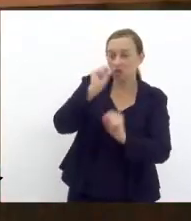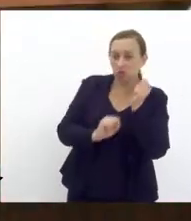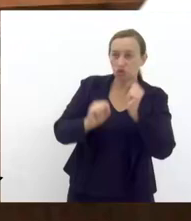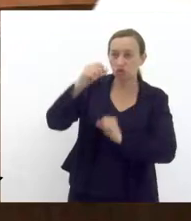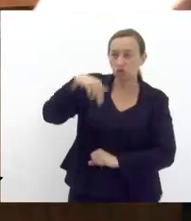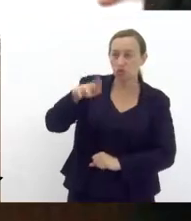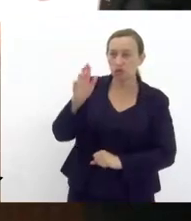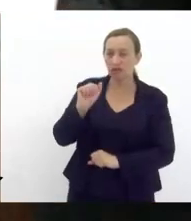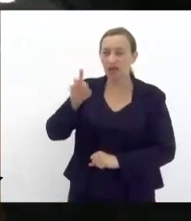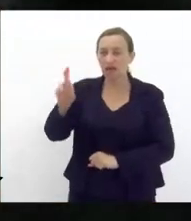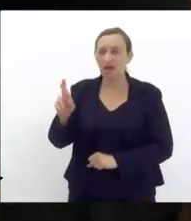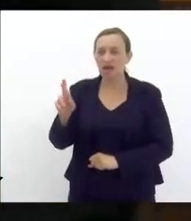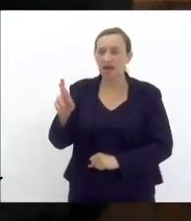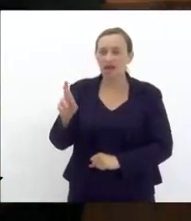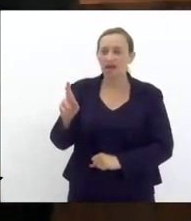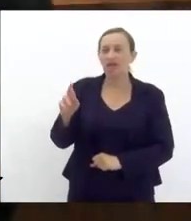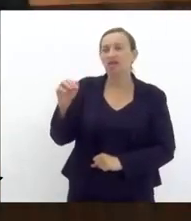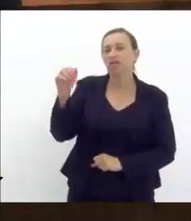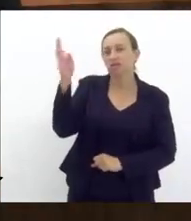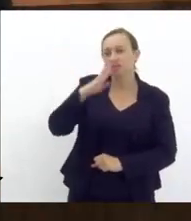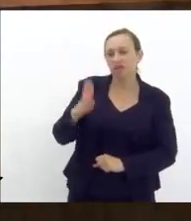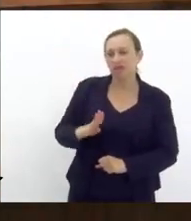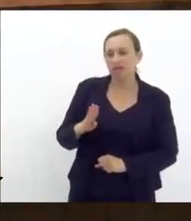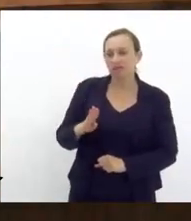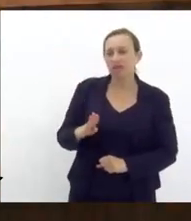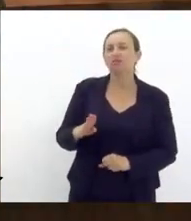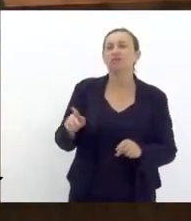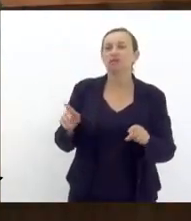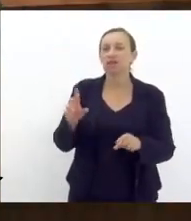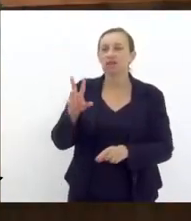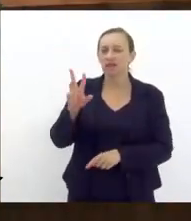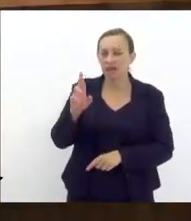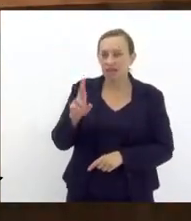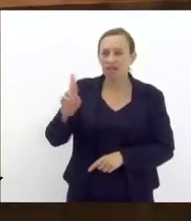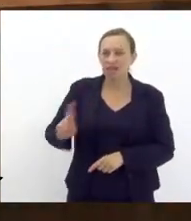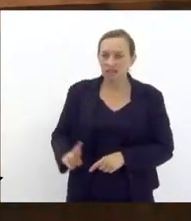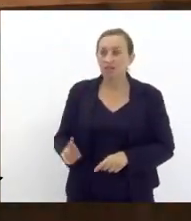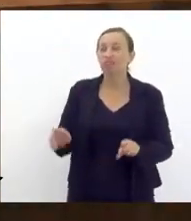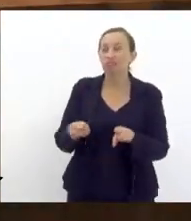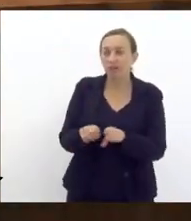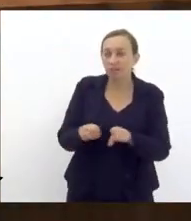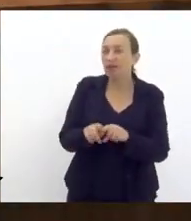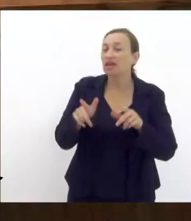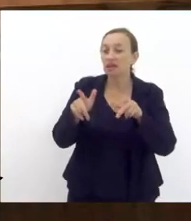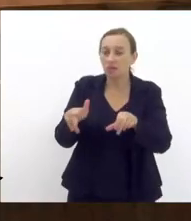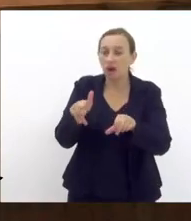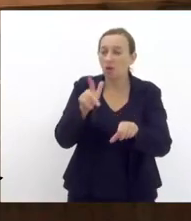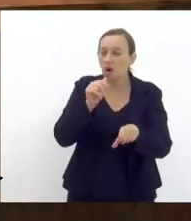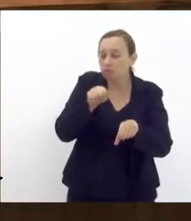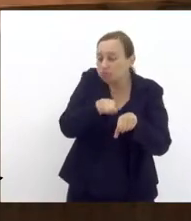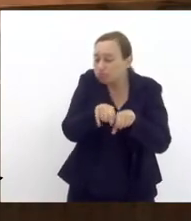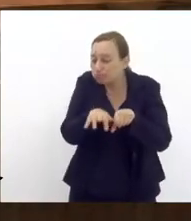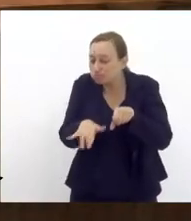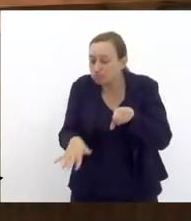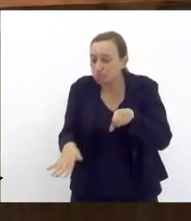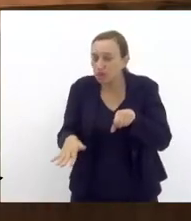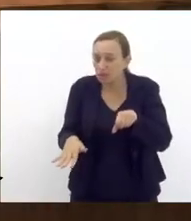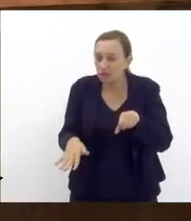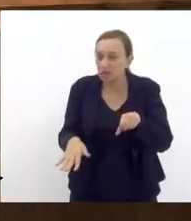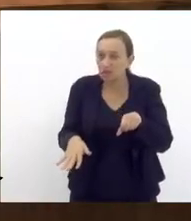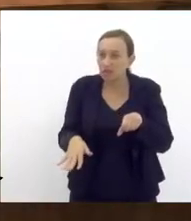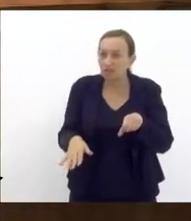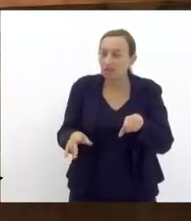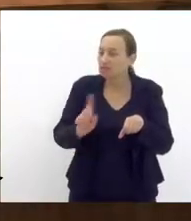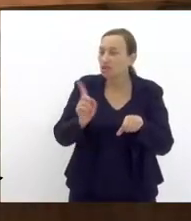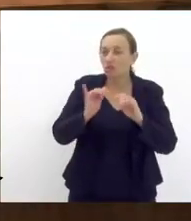de combustível em Resende no início de Março também teve um vazamento no equipamento que se chama armadilha criogênica E